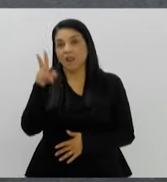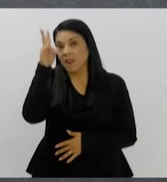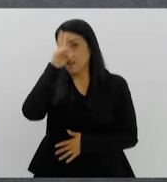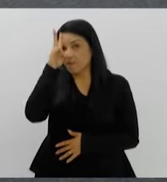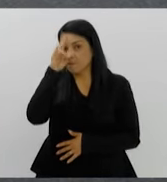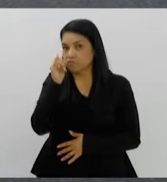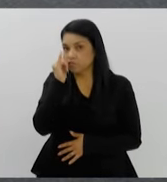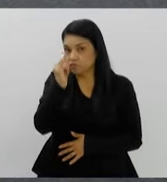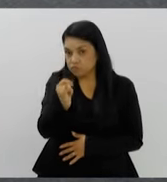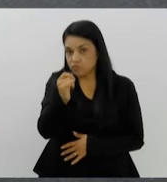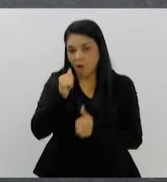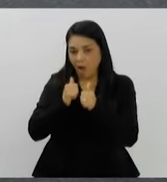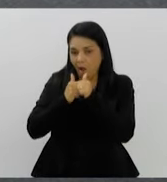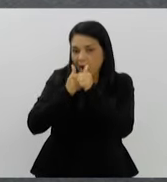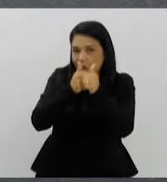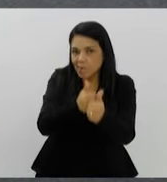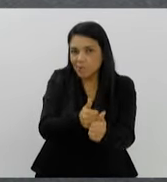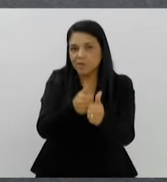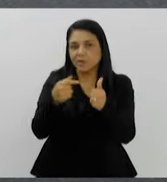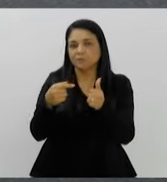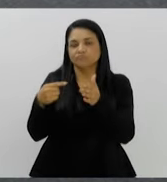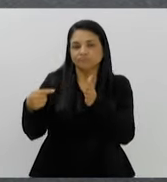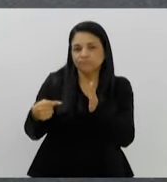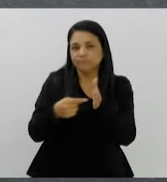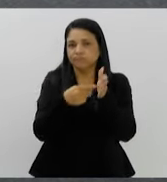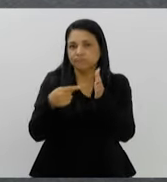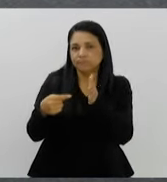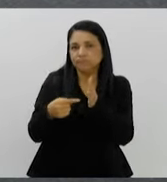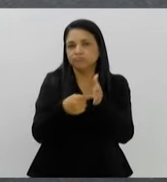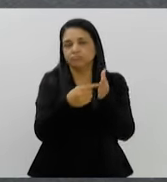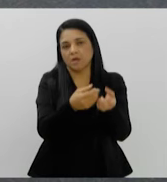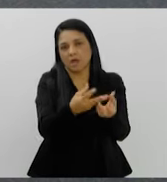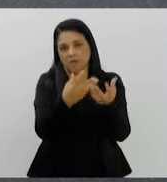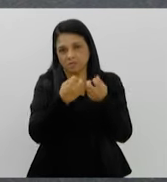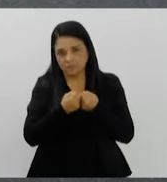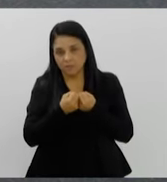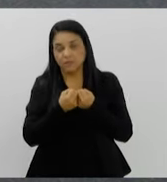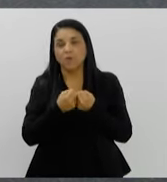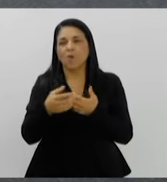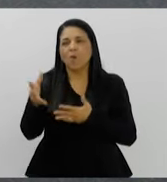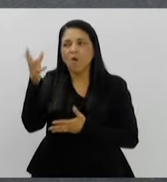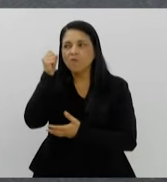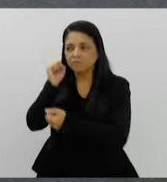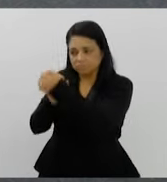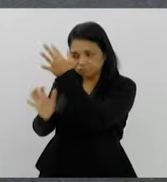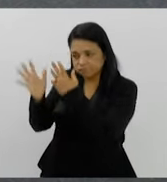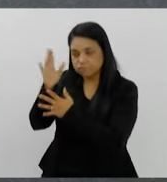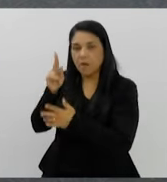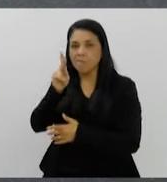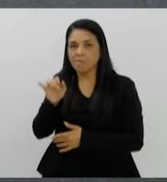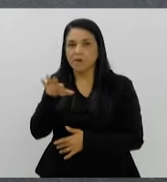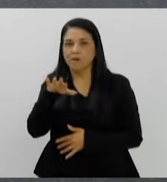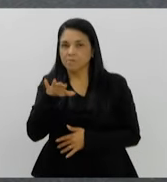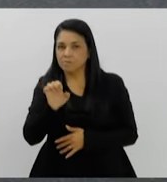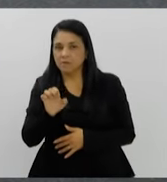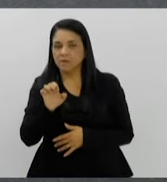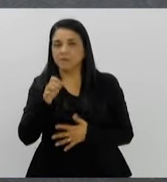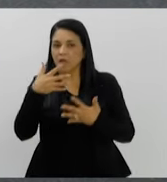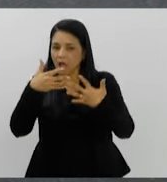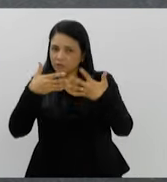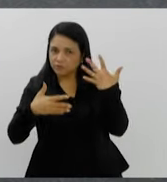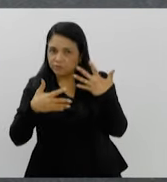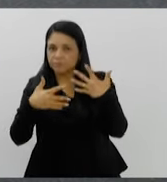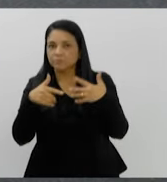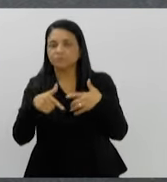acompanhando vem recebendo várias denúncias eh ouvindo muito pais e mães atípicas